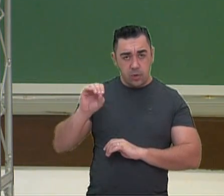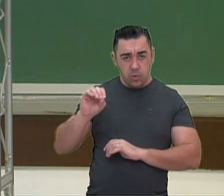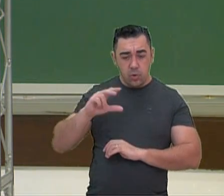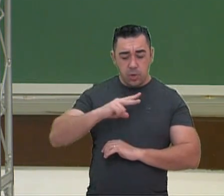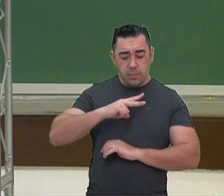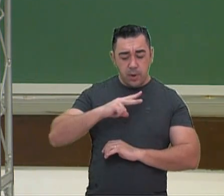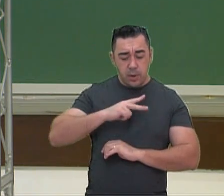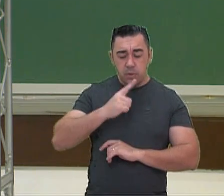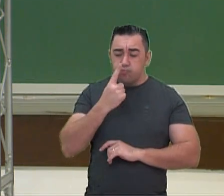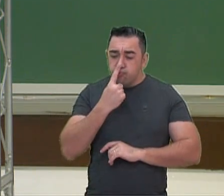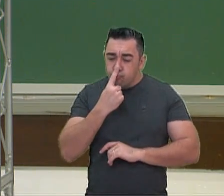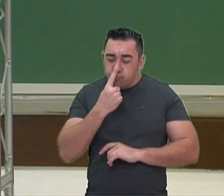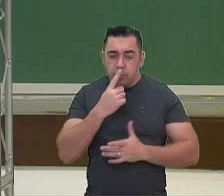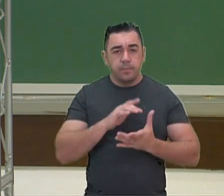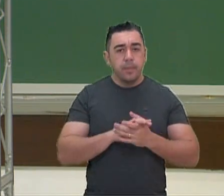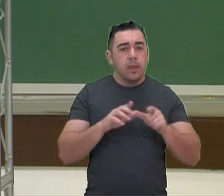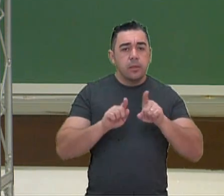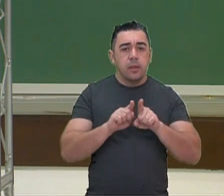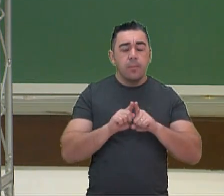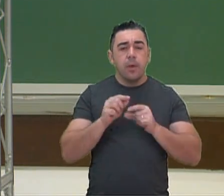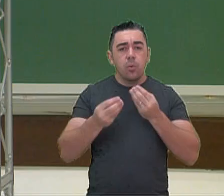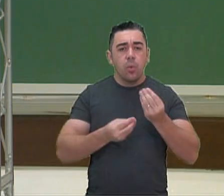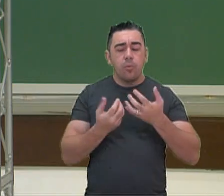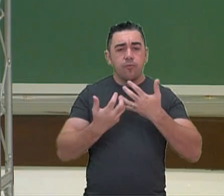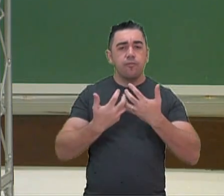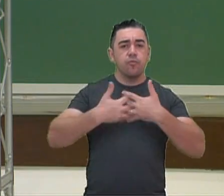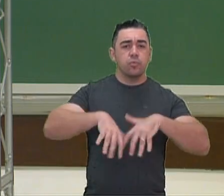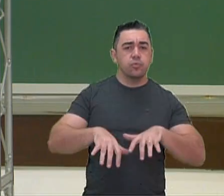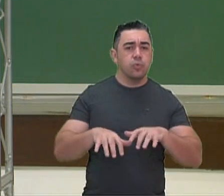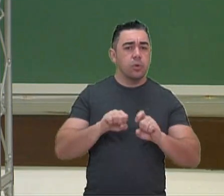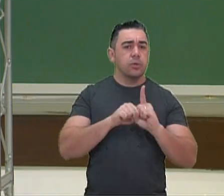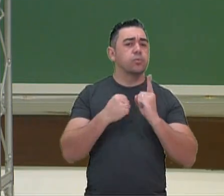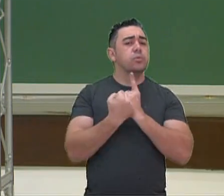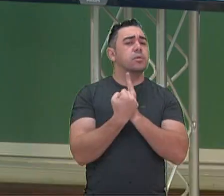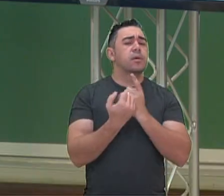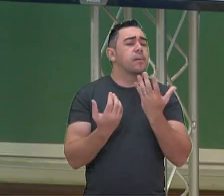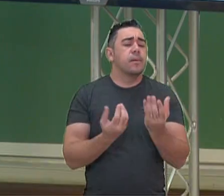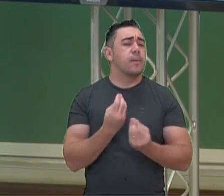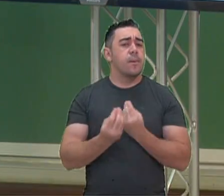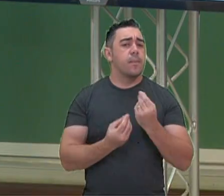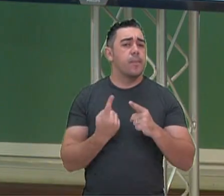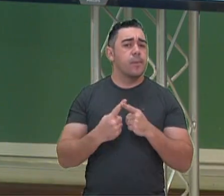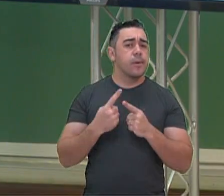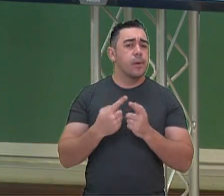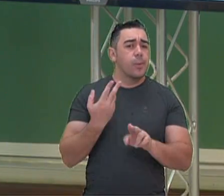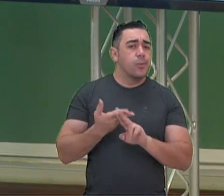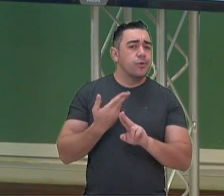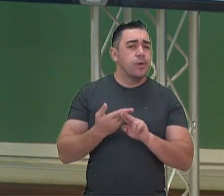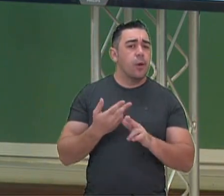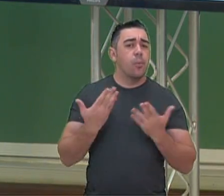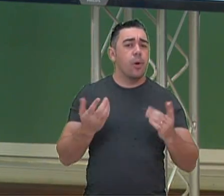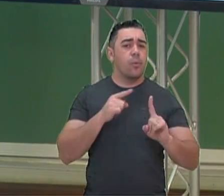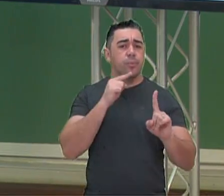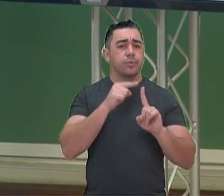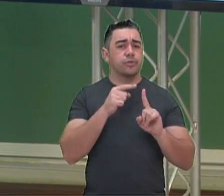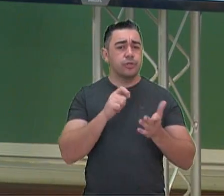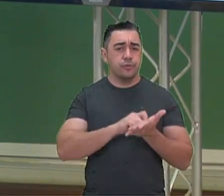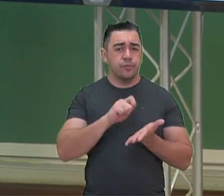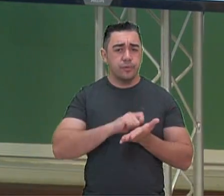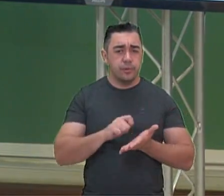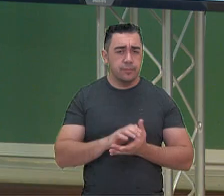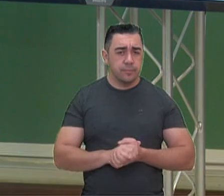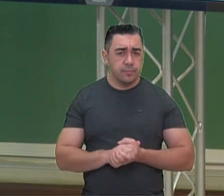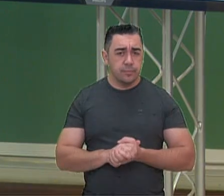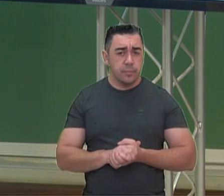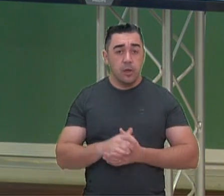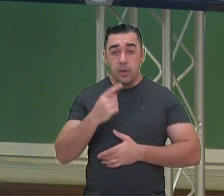Vimos também a sua função social, para que ele serve, qual é o objetivo dele.